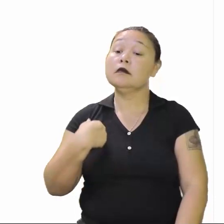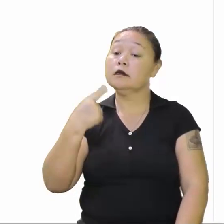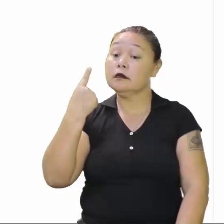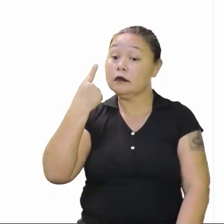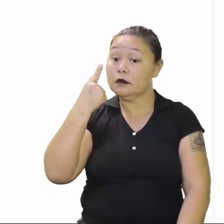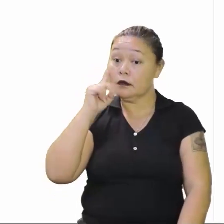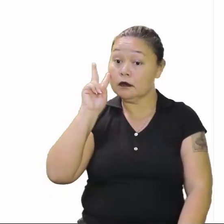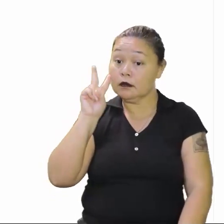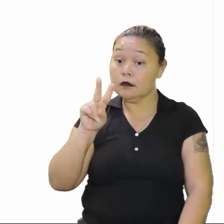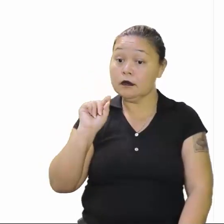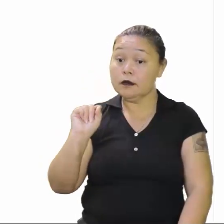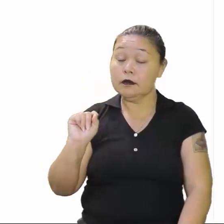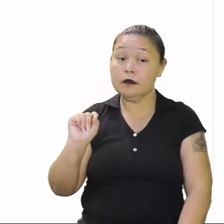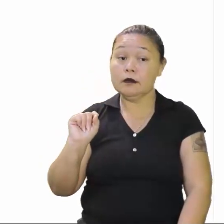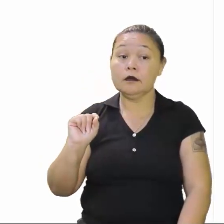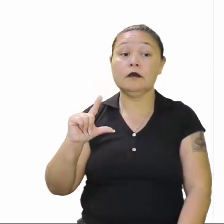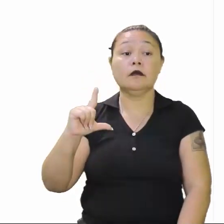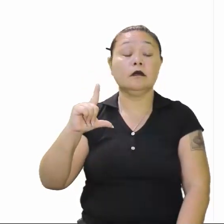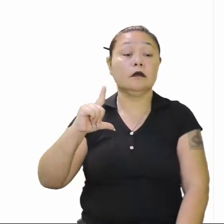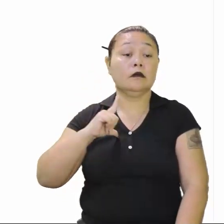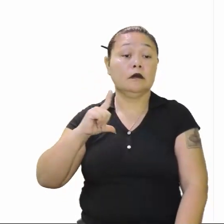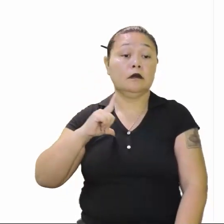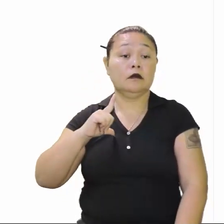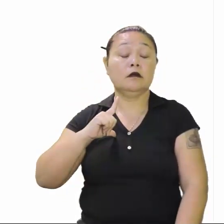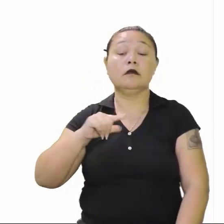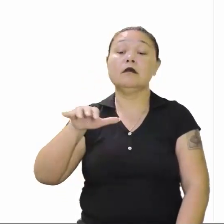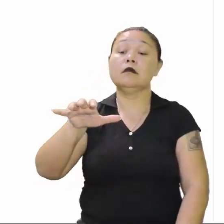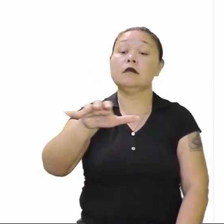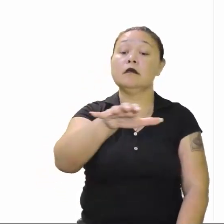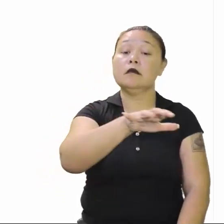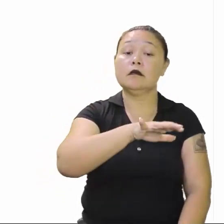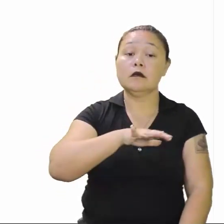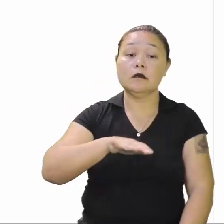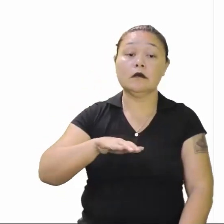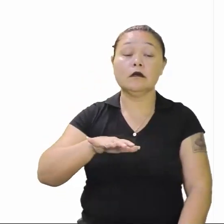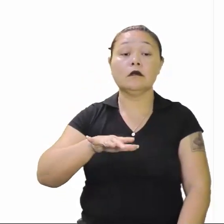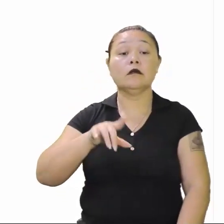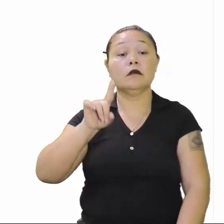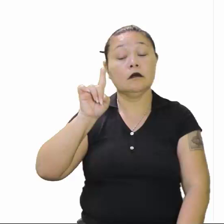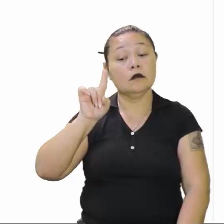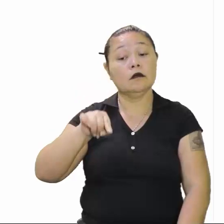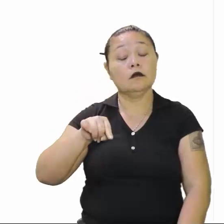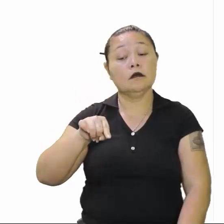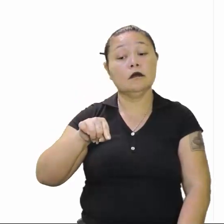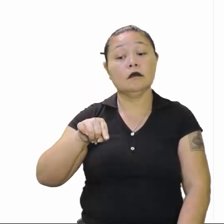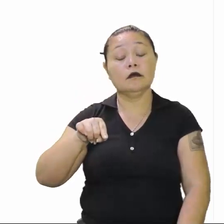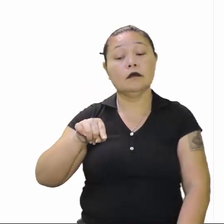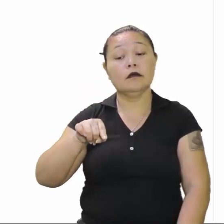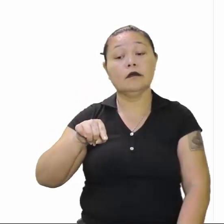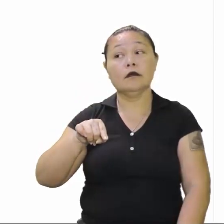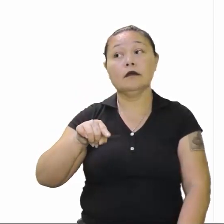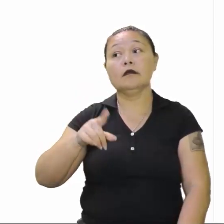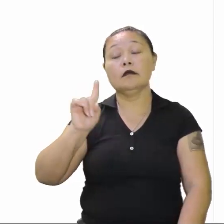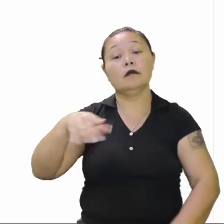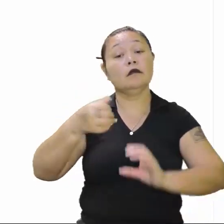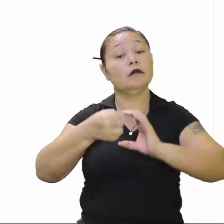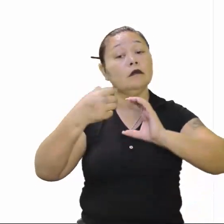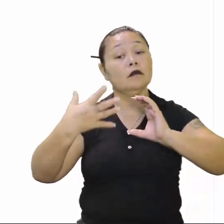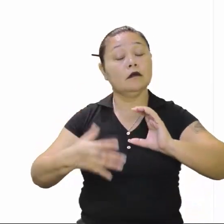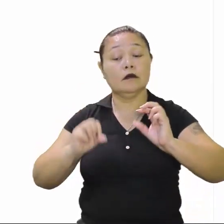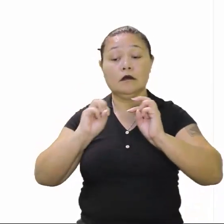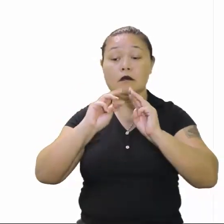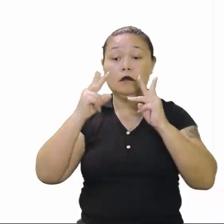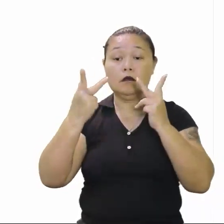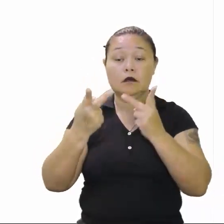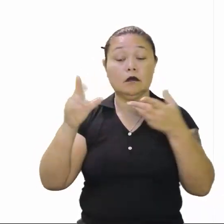que ocupar no espaço um lugar é uma característica da matéria